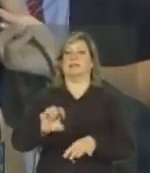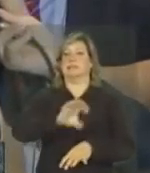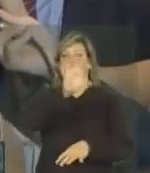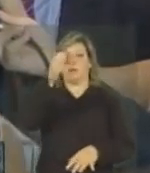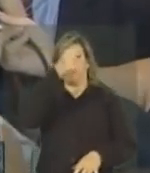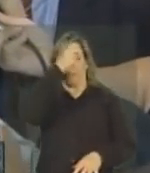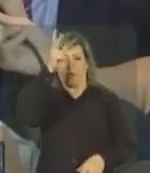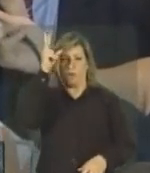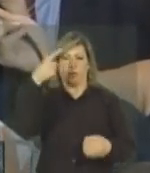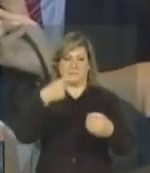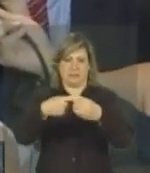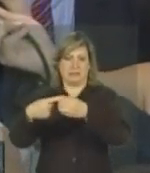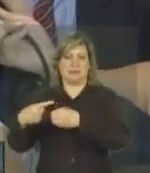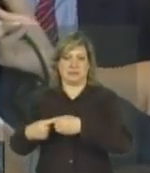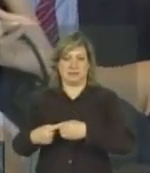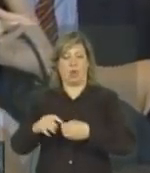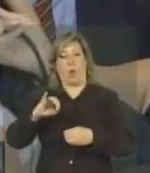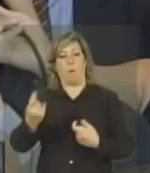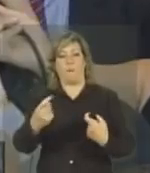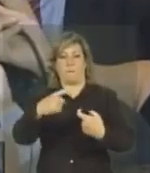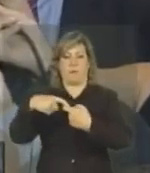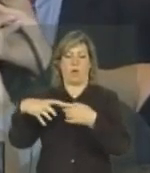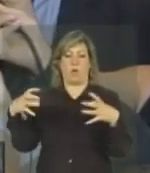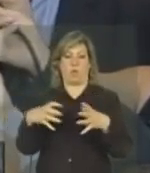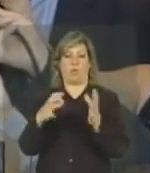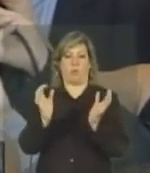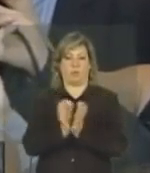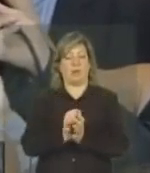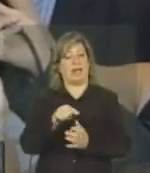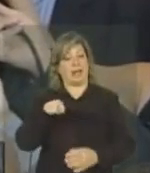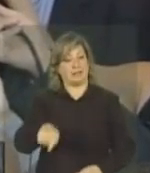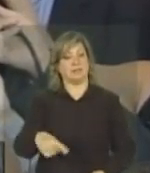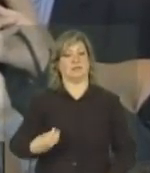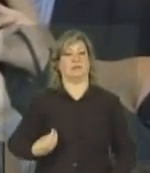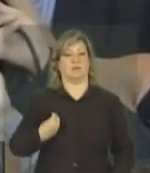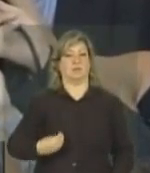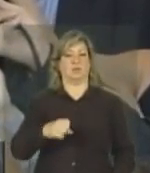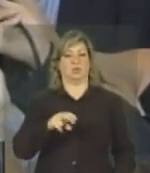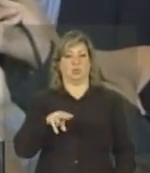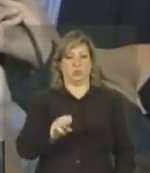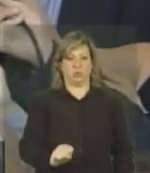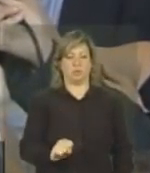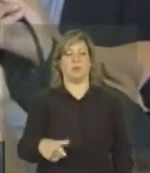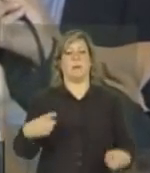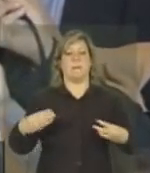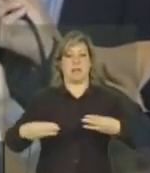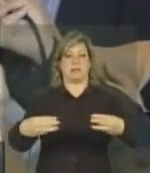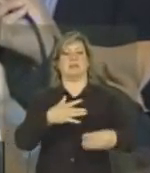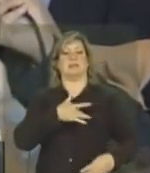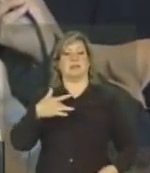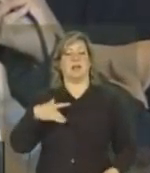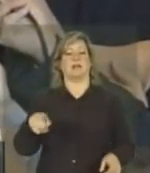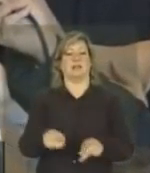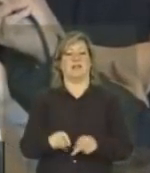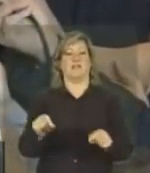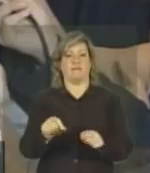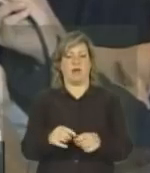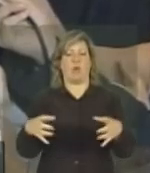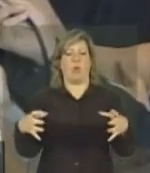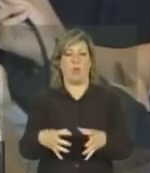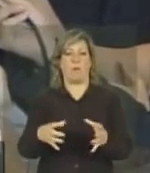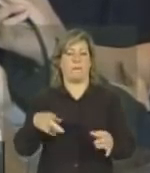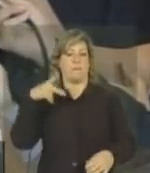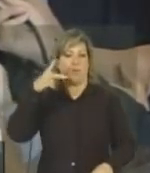ou parcerias com o conjunto das entidades. É assim que funciona o Sistema Único de Saúde, o Ministério da Saúde constrói um conjunto de